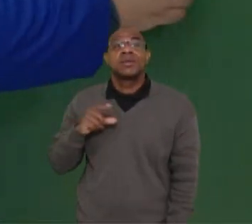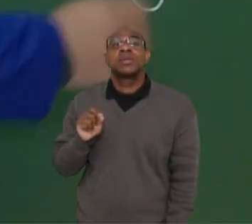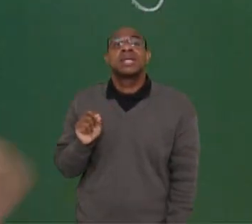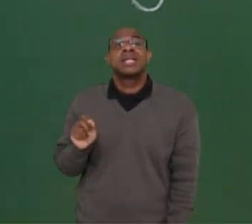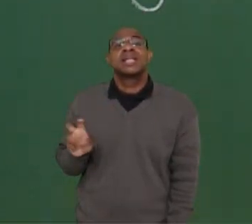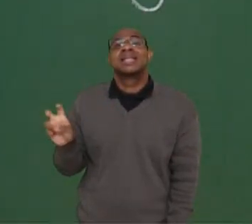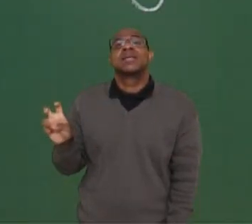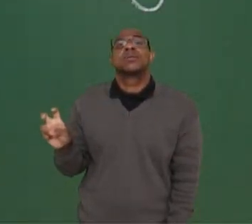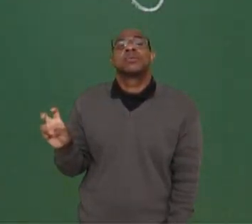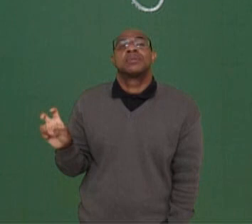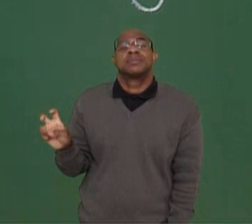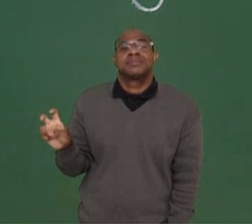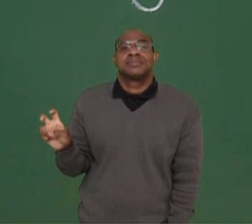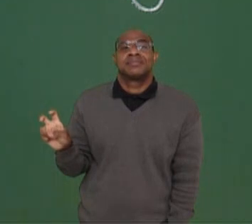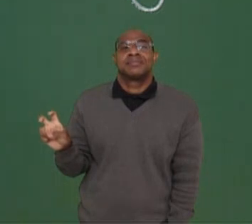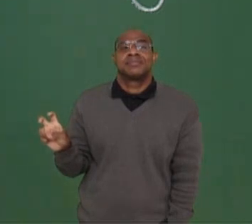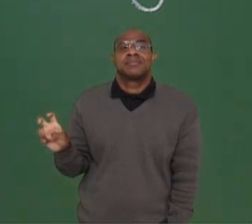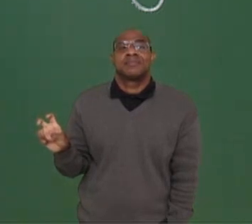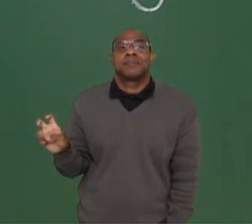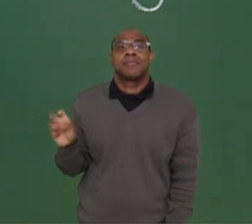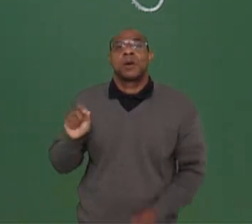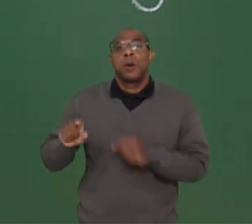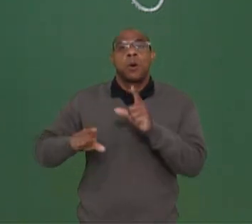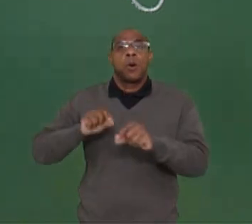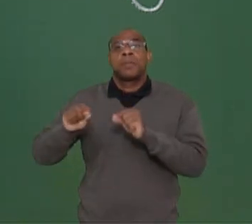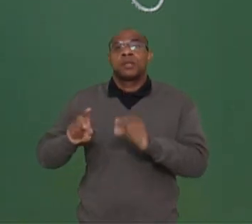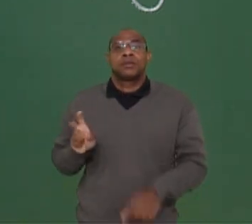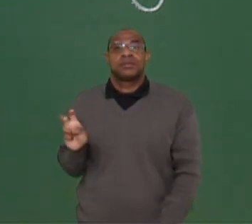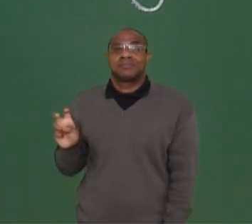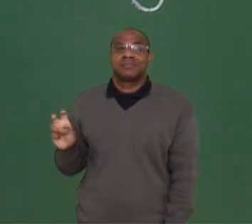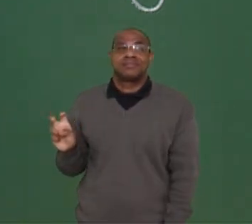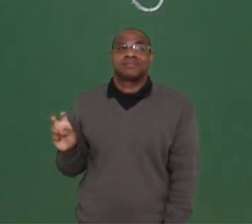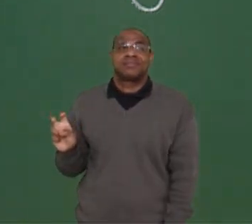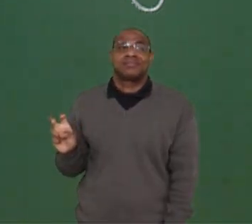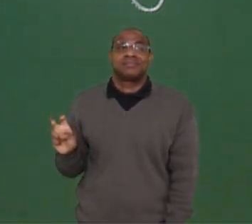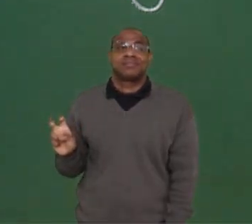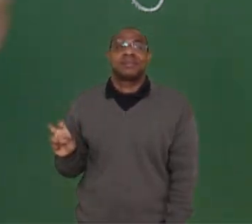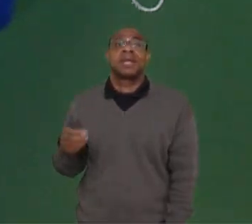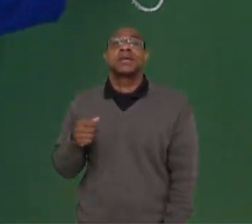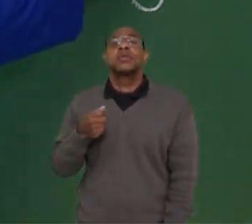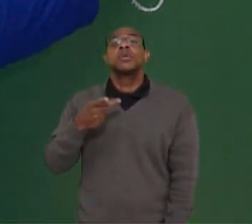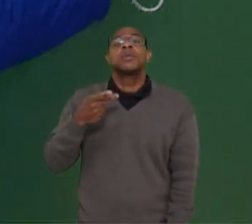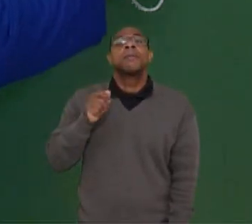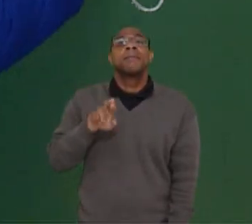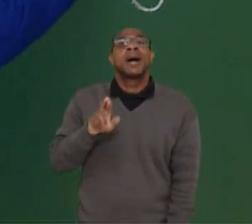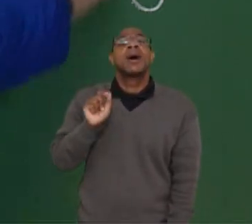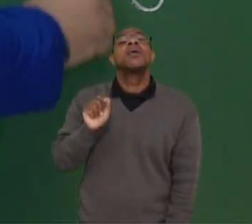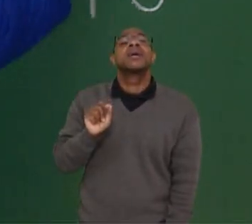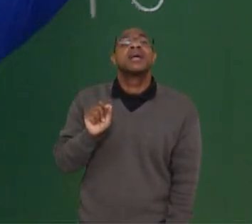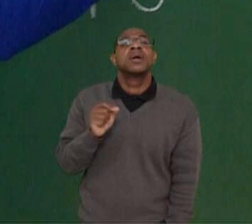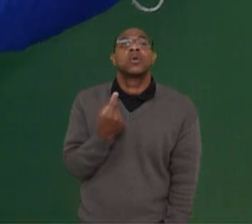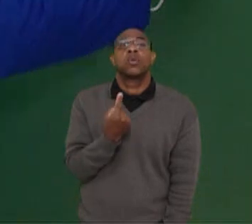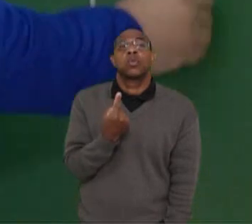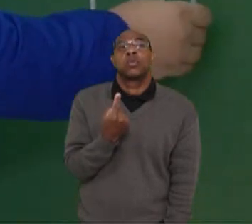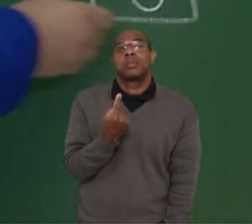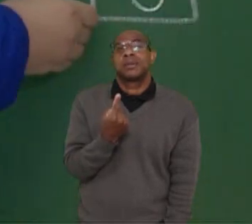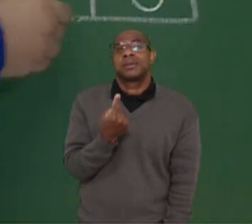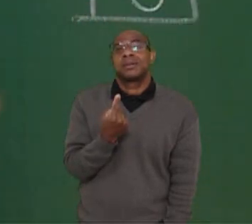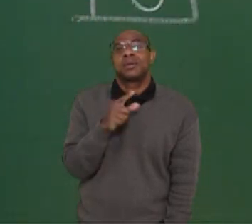opções. E para que o número seja par, quantas opções eu tenho? Uma opção. Então eu tenho uma opção em 5 para a